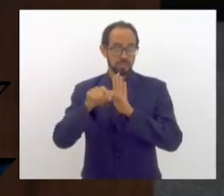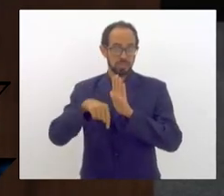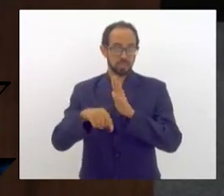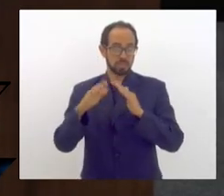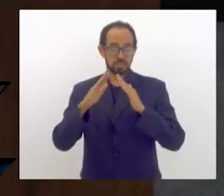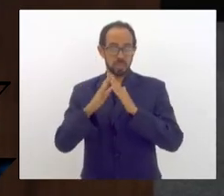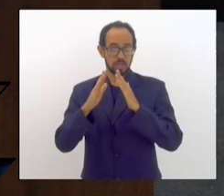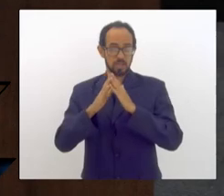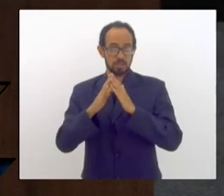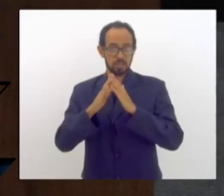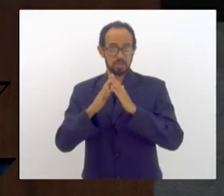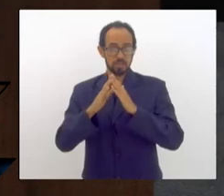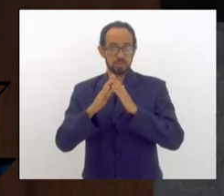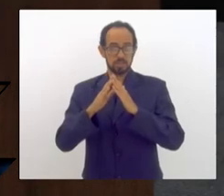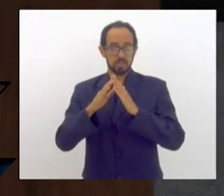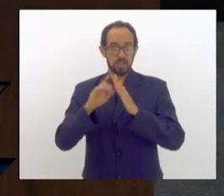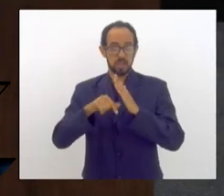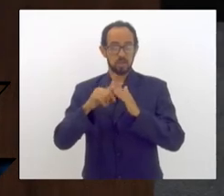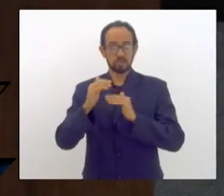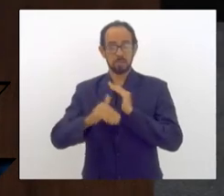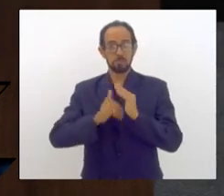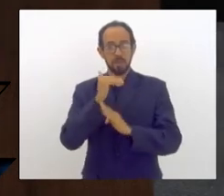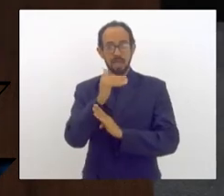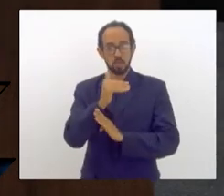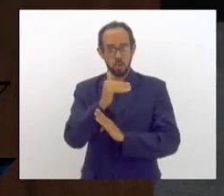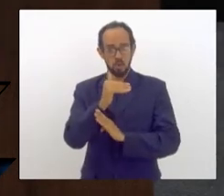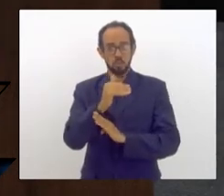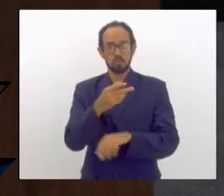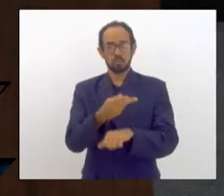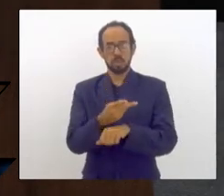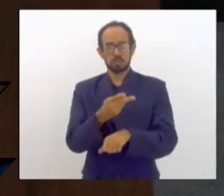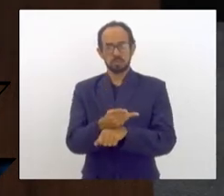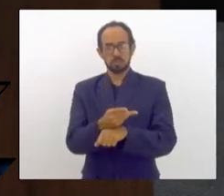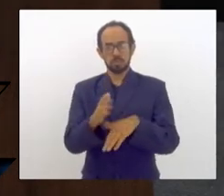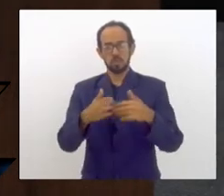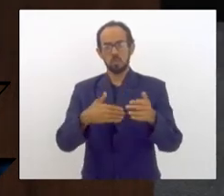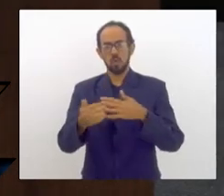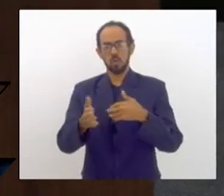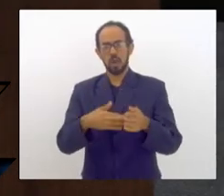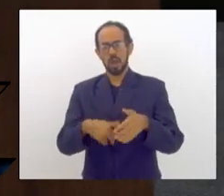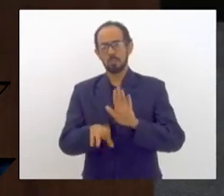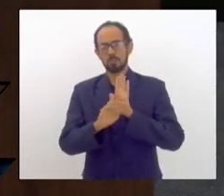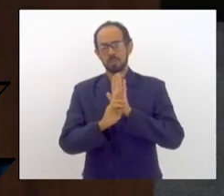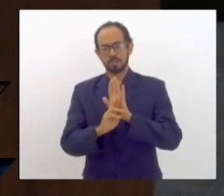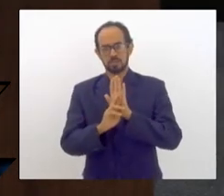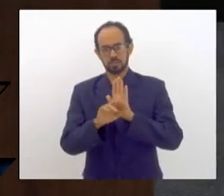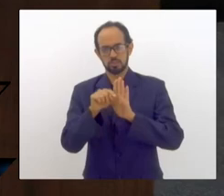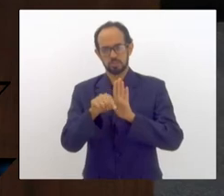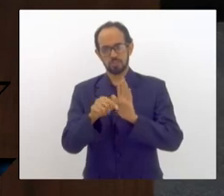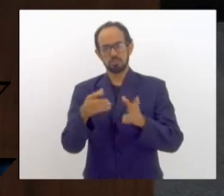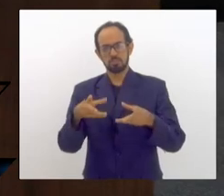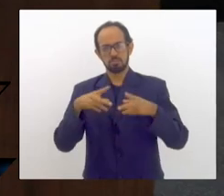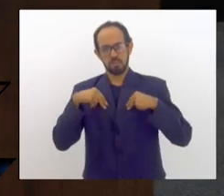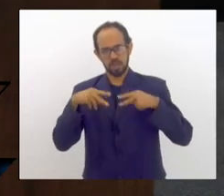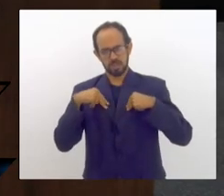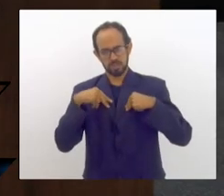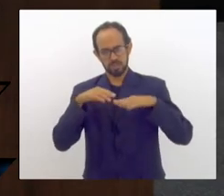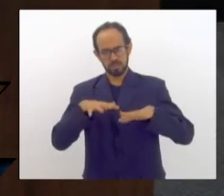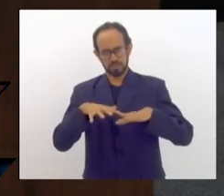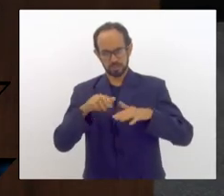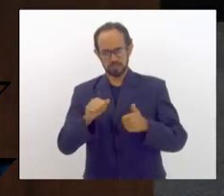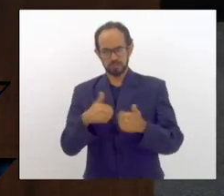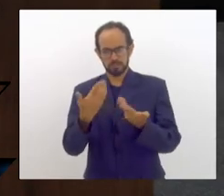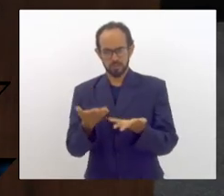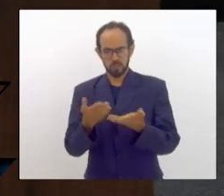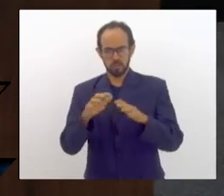é a nossa maior premiação para qualquer representante que assim a mereça. Dessa forma,